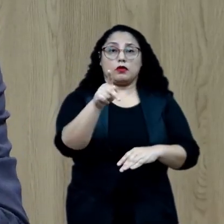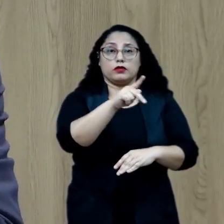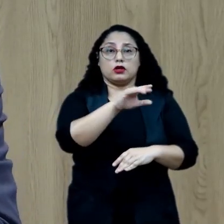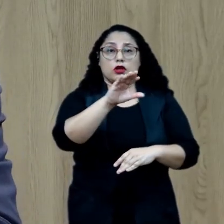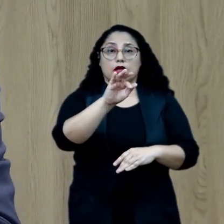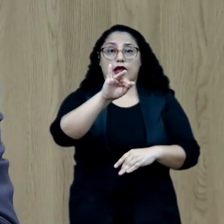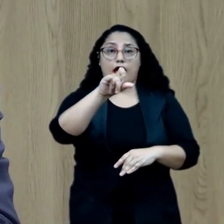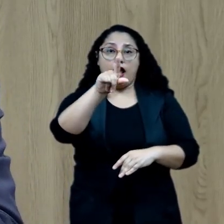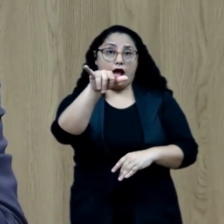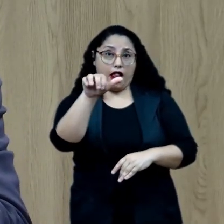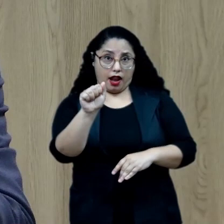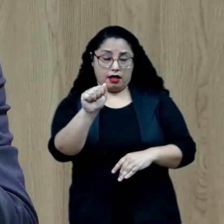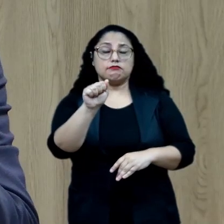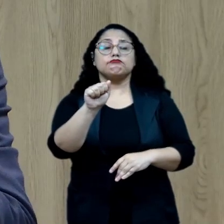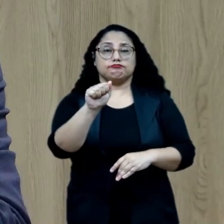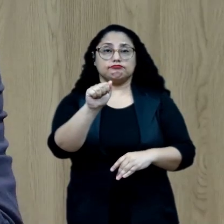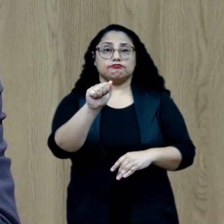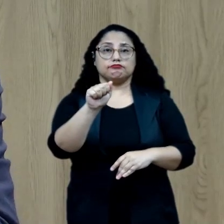Carla Schmidt,